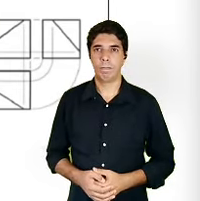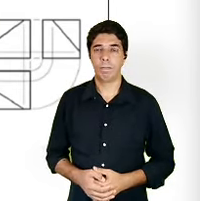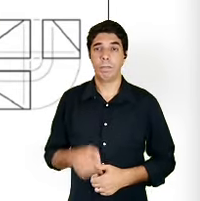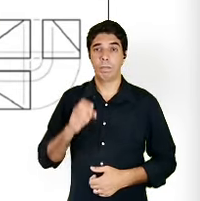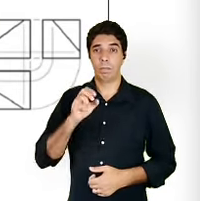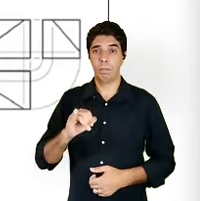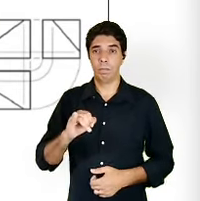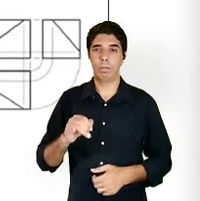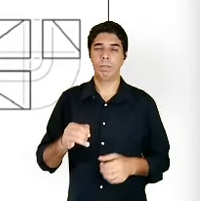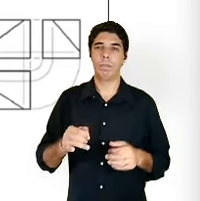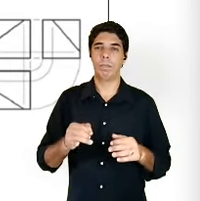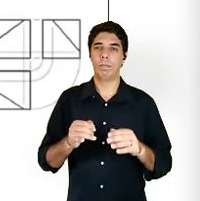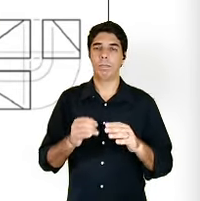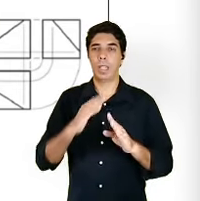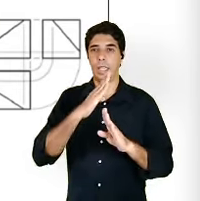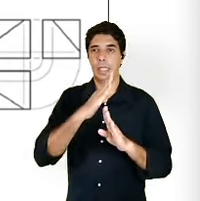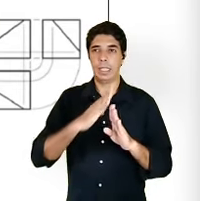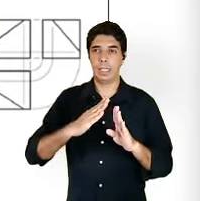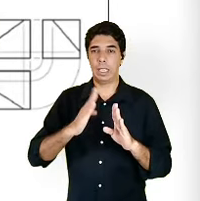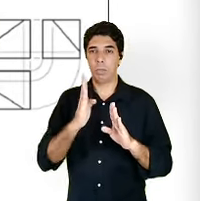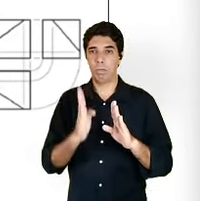em relação aos três planos de projeção,